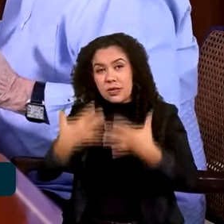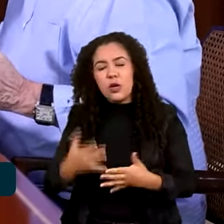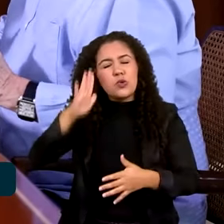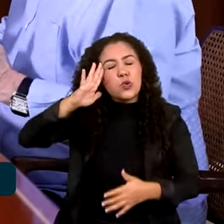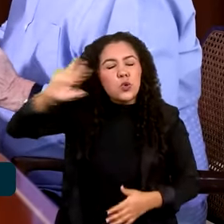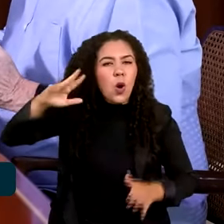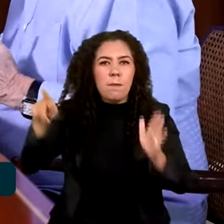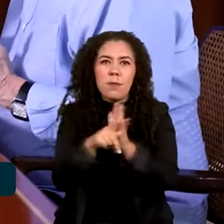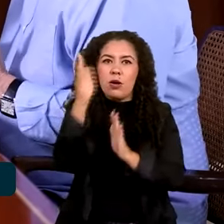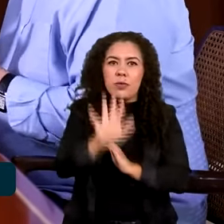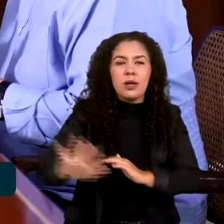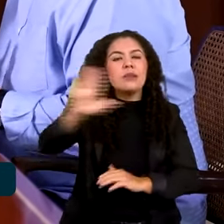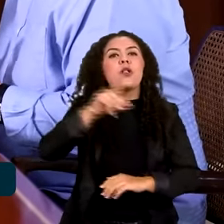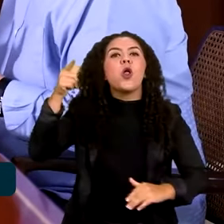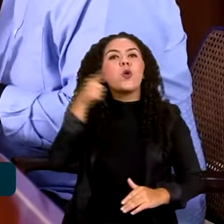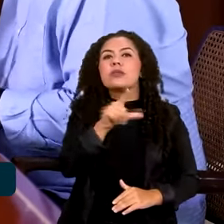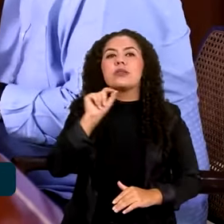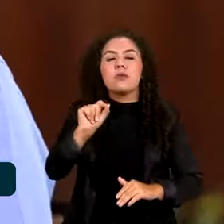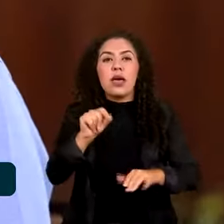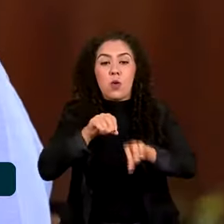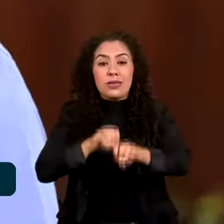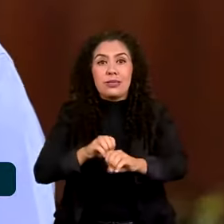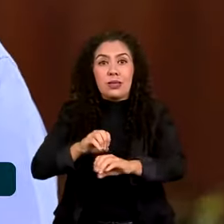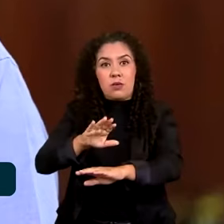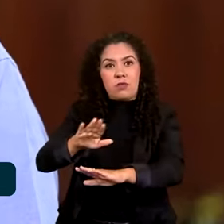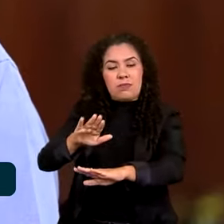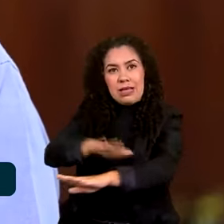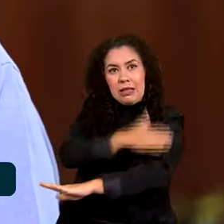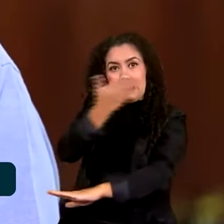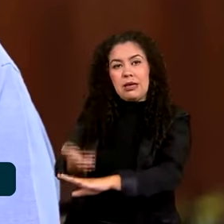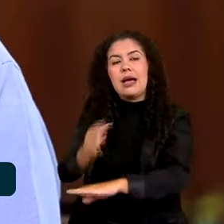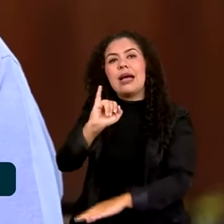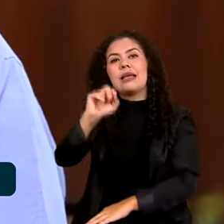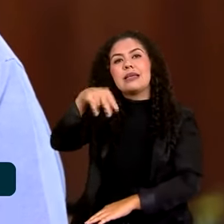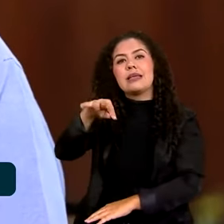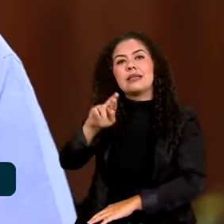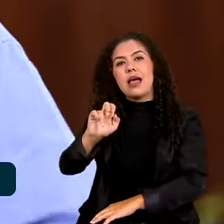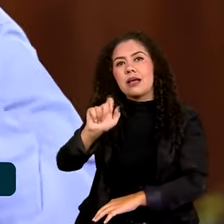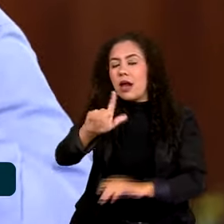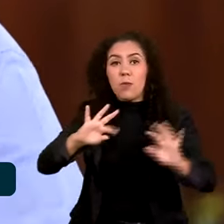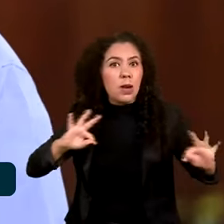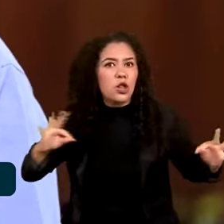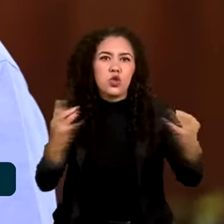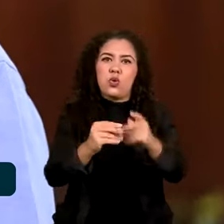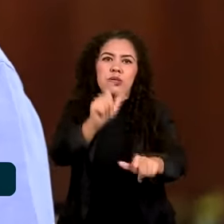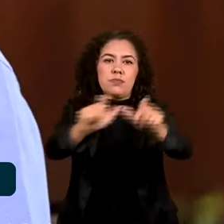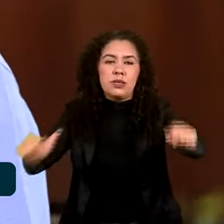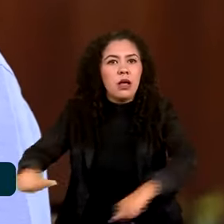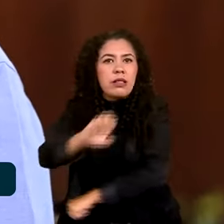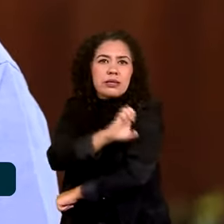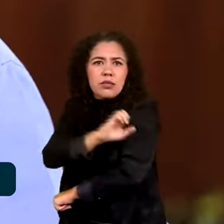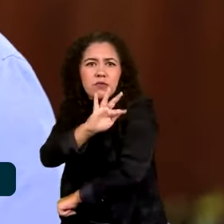ensino integral, sabe, para todas as pessoas. Do ensino fundamental ao